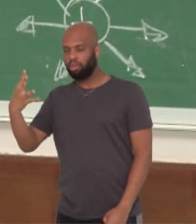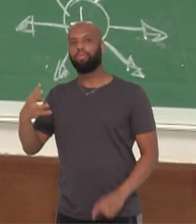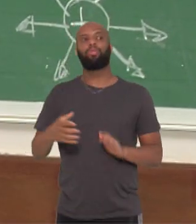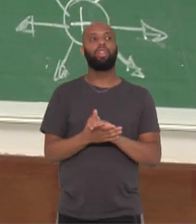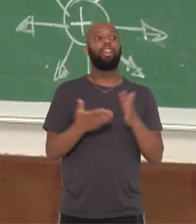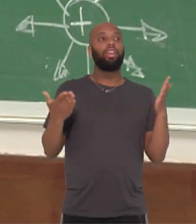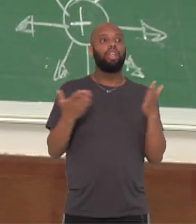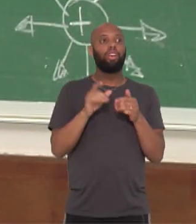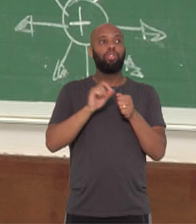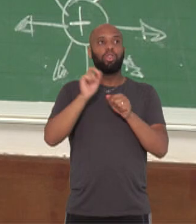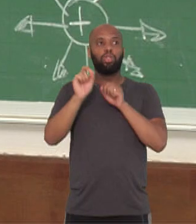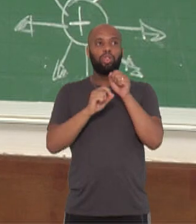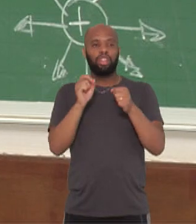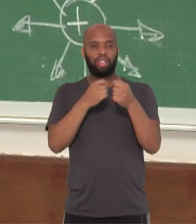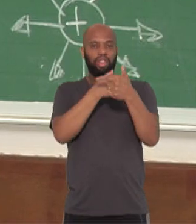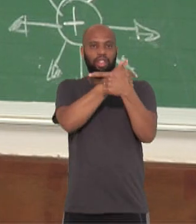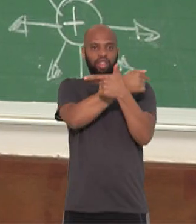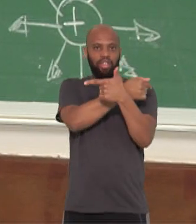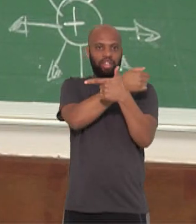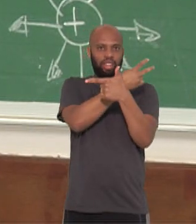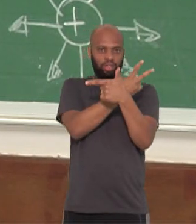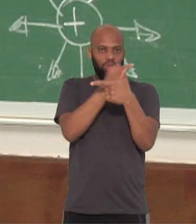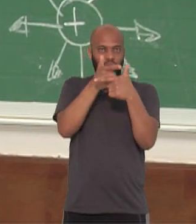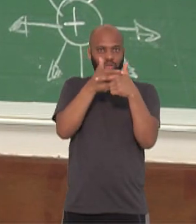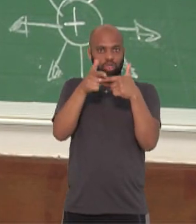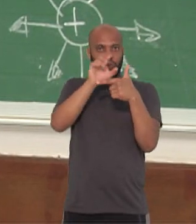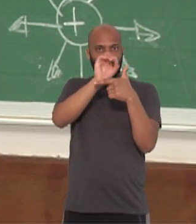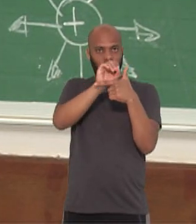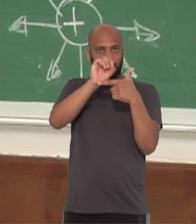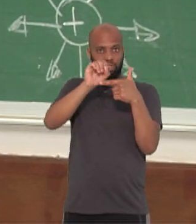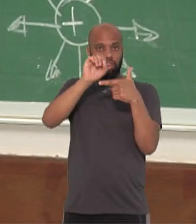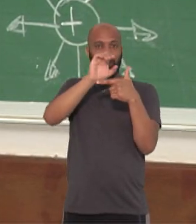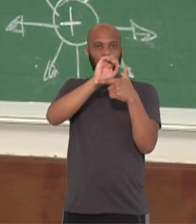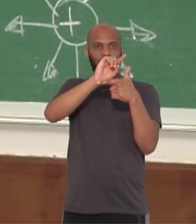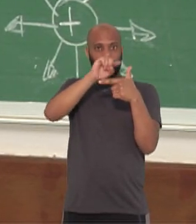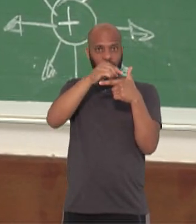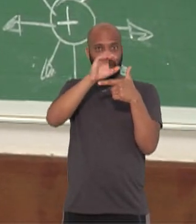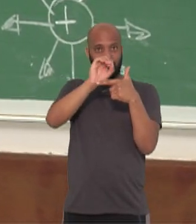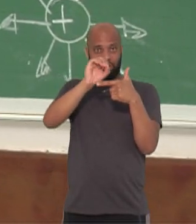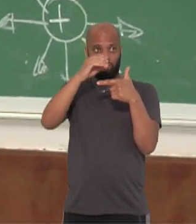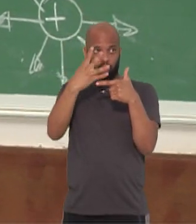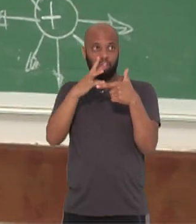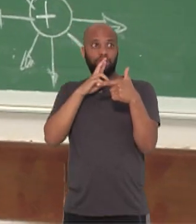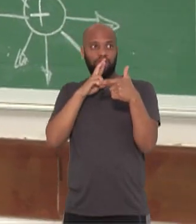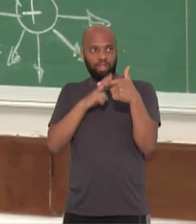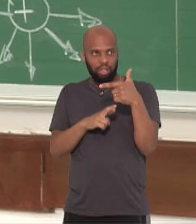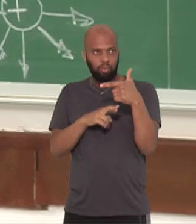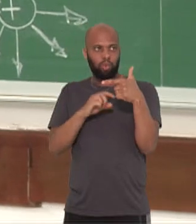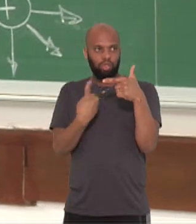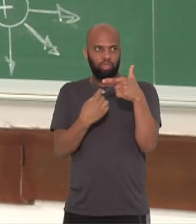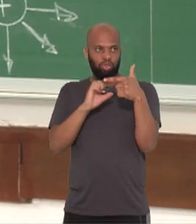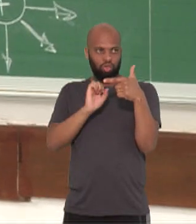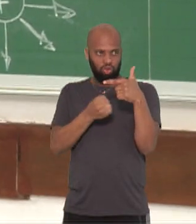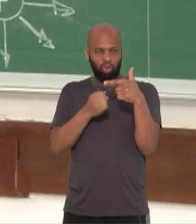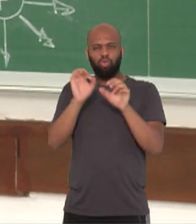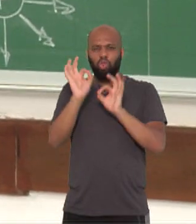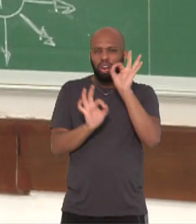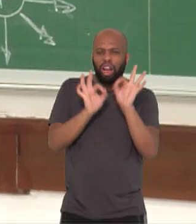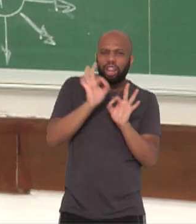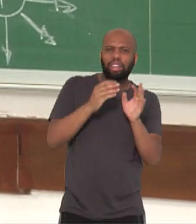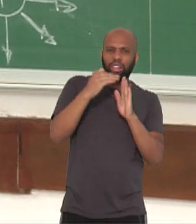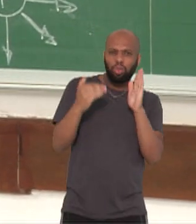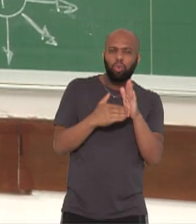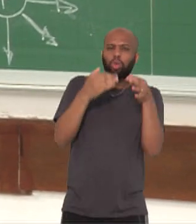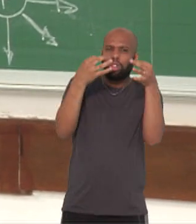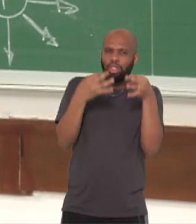obtemos 18 vezes 10 elevado à quinta Newton por coulomb, seria o módulo do vetor campo elétrico. Se a